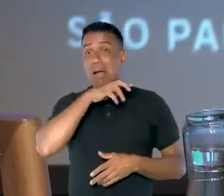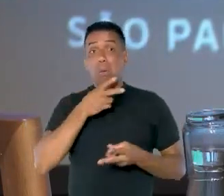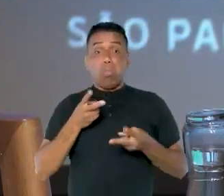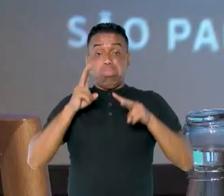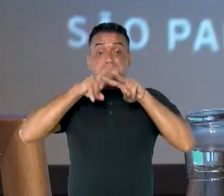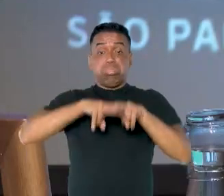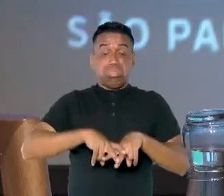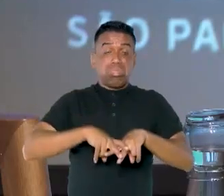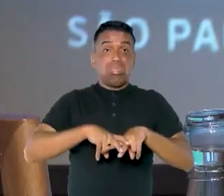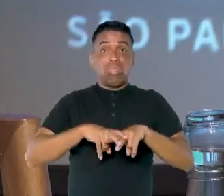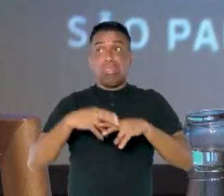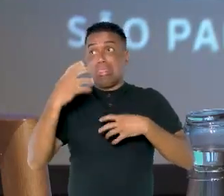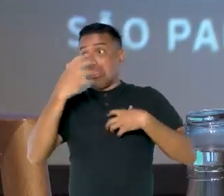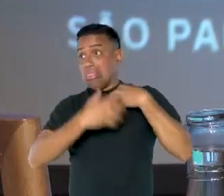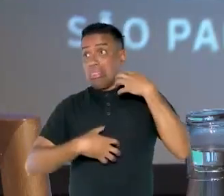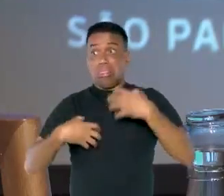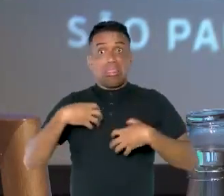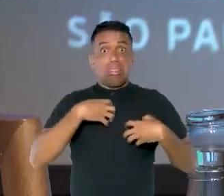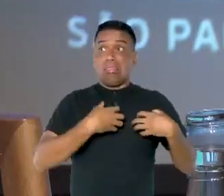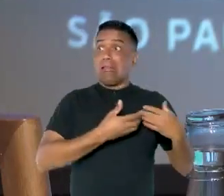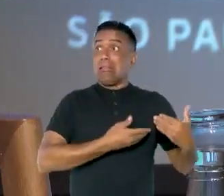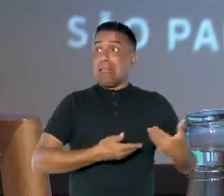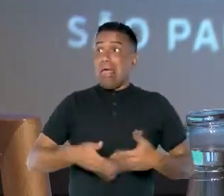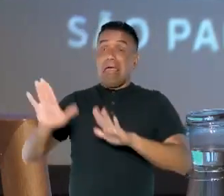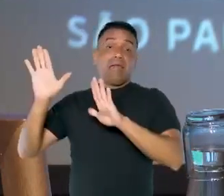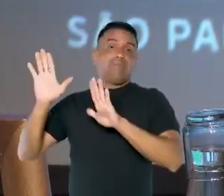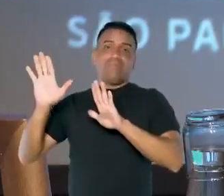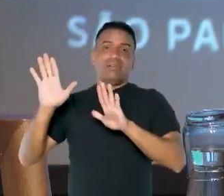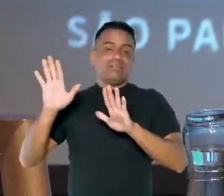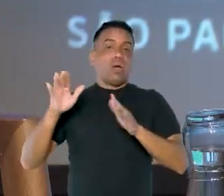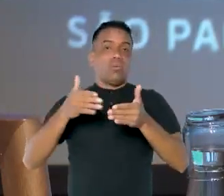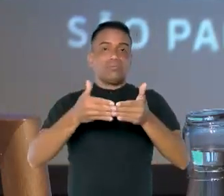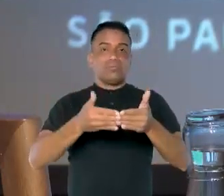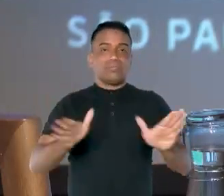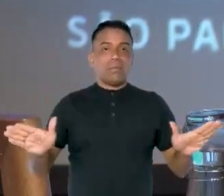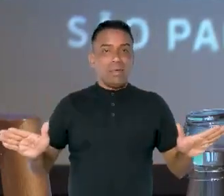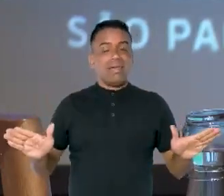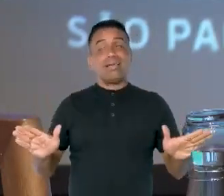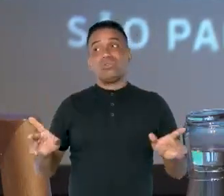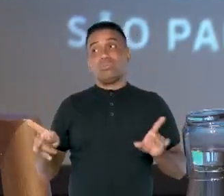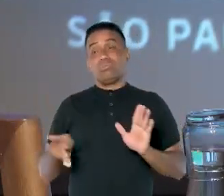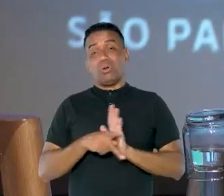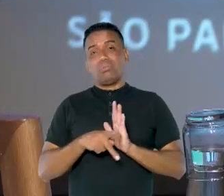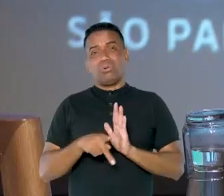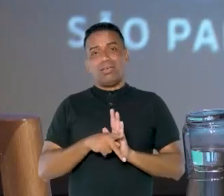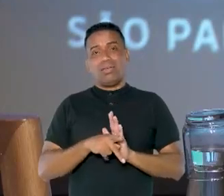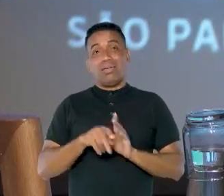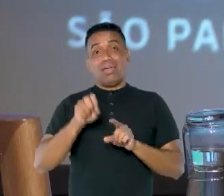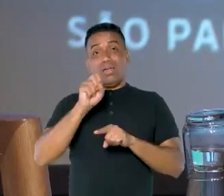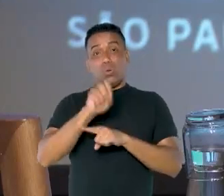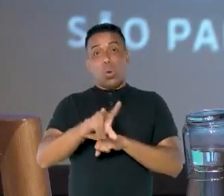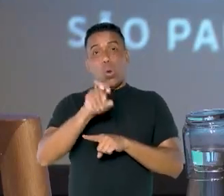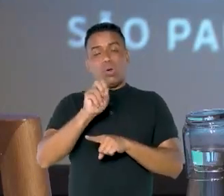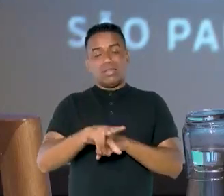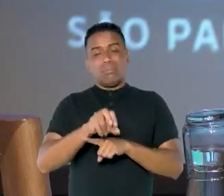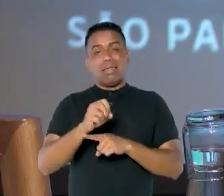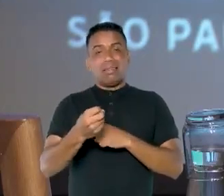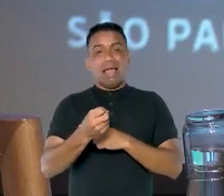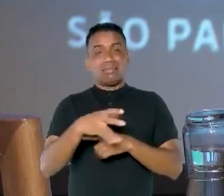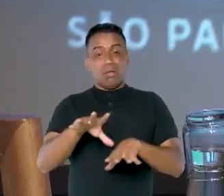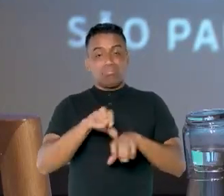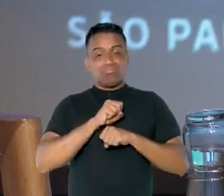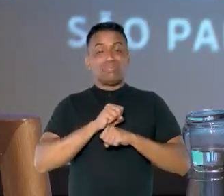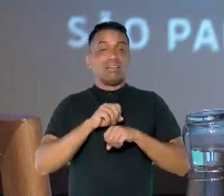engaiolados, em viagens dramáticas, eles estão muito abertos, muito propensos à contaminação também, a